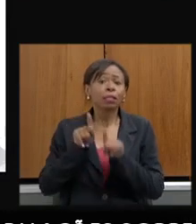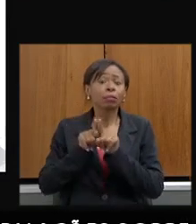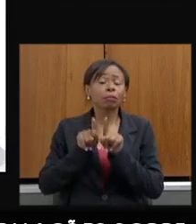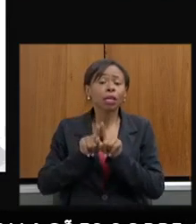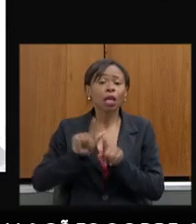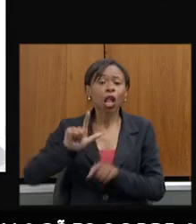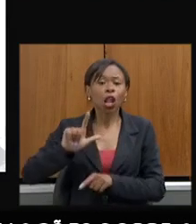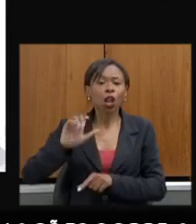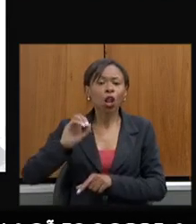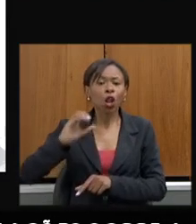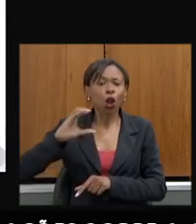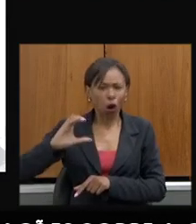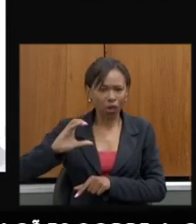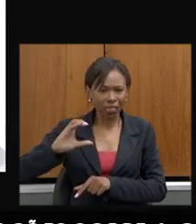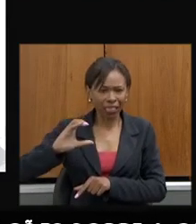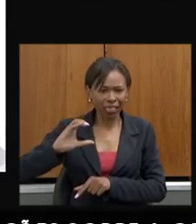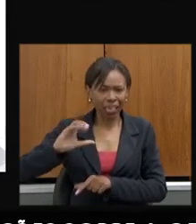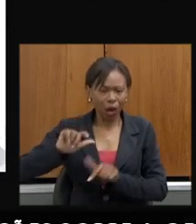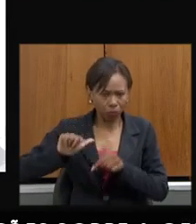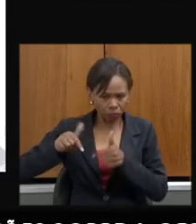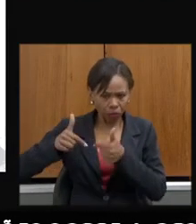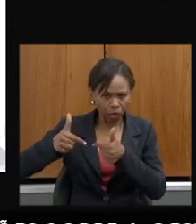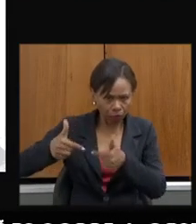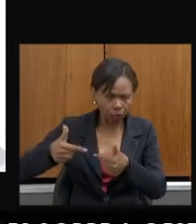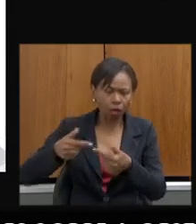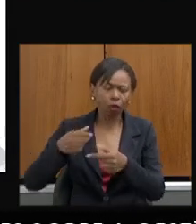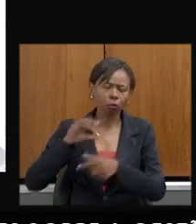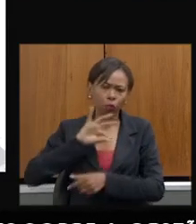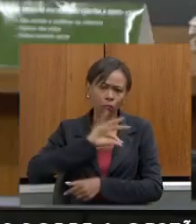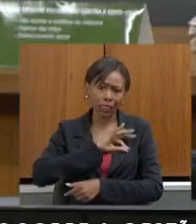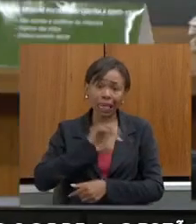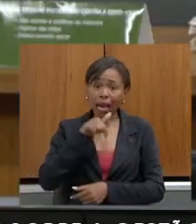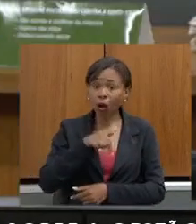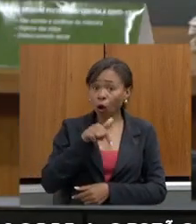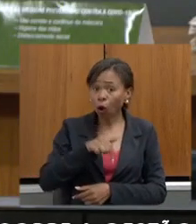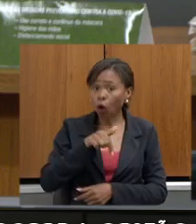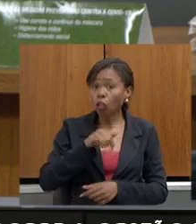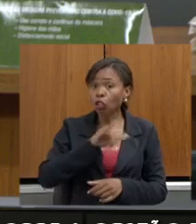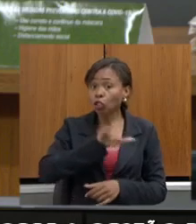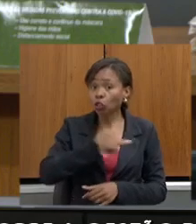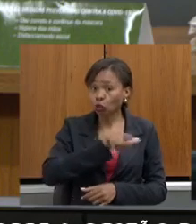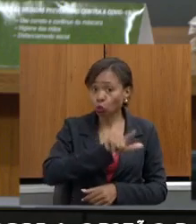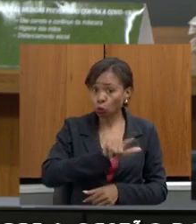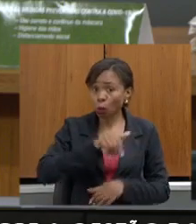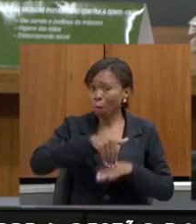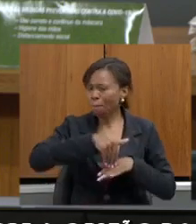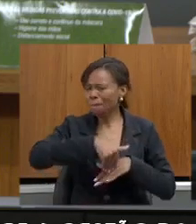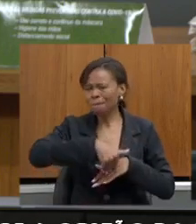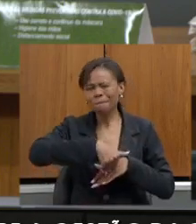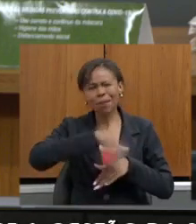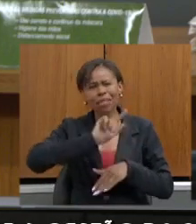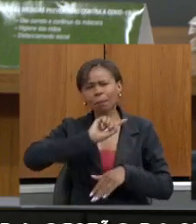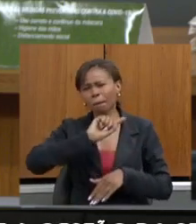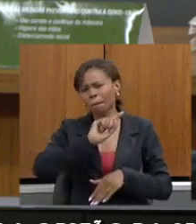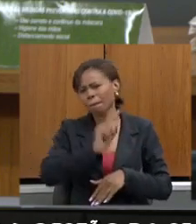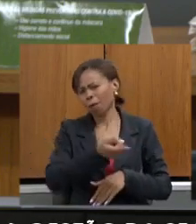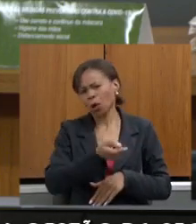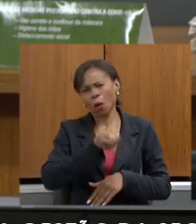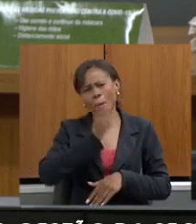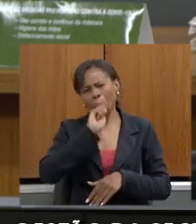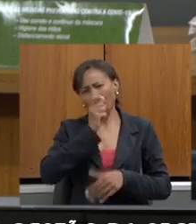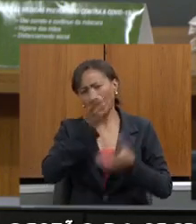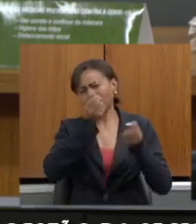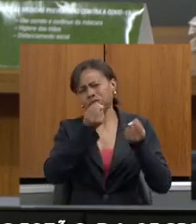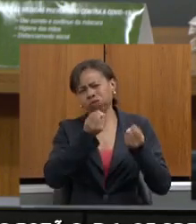e agora no mês de junho mais de 20 toneladas de maconha maconha né aprendido ali em Uberlândia